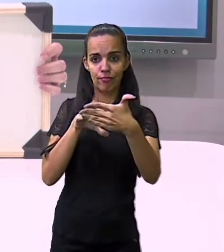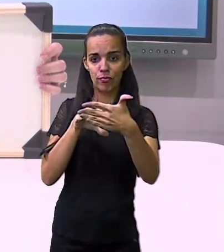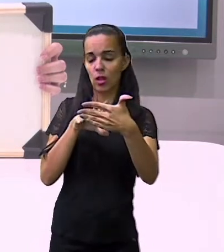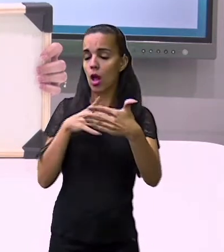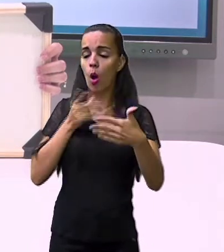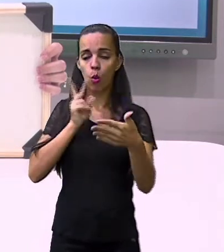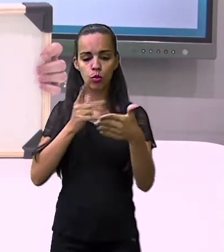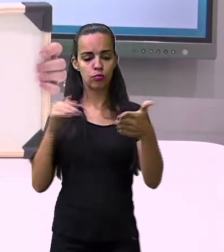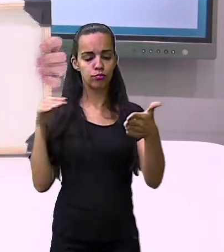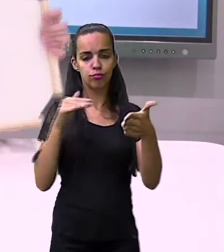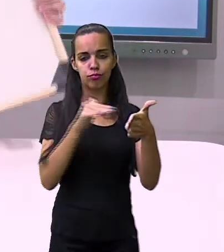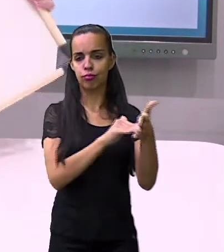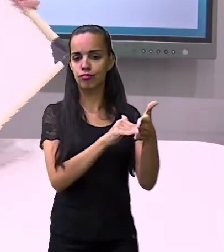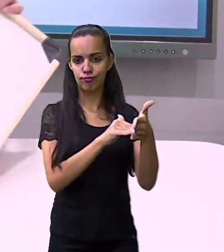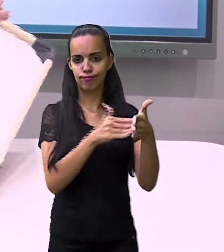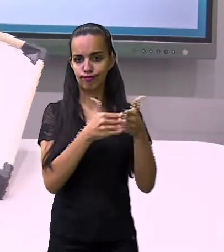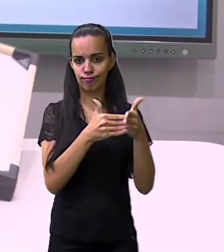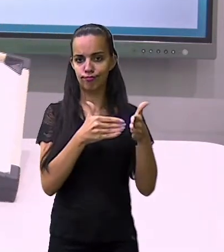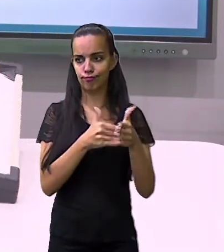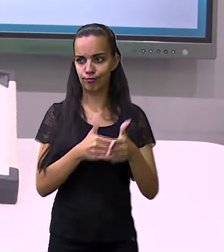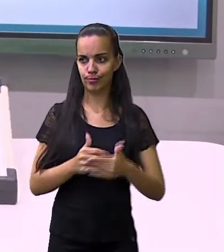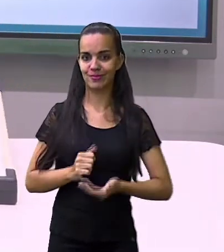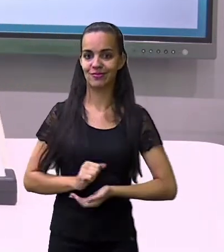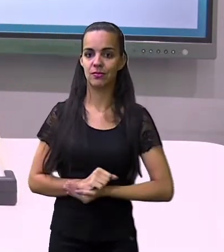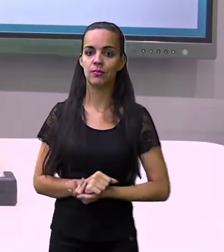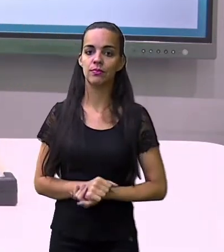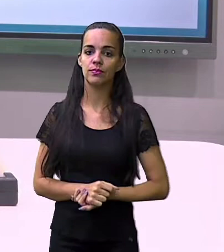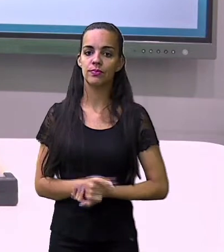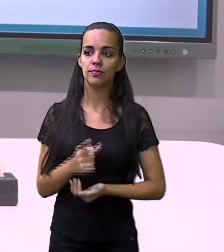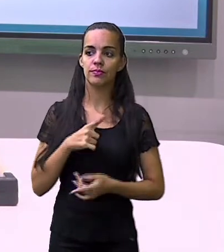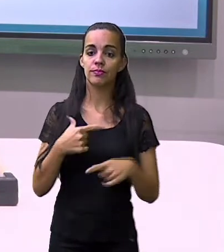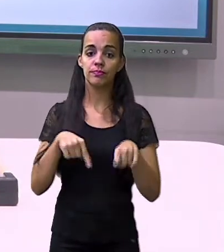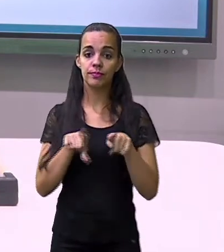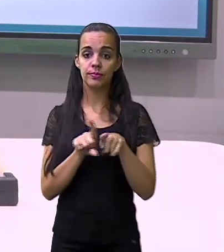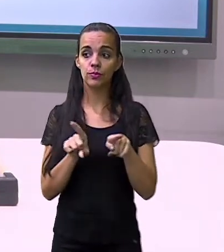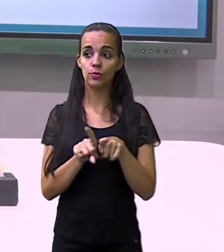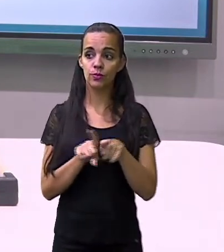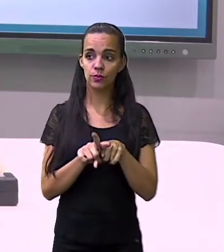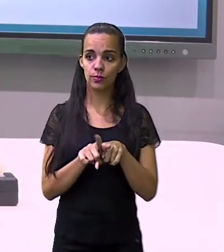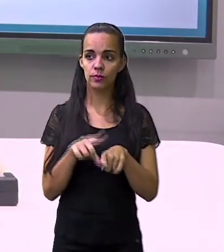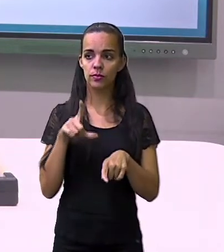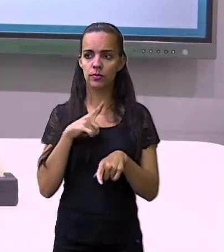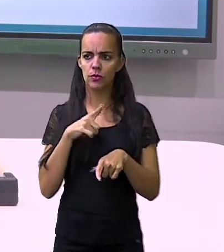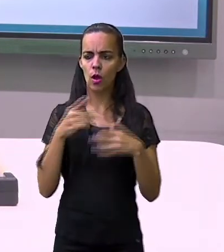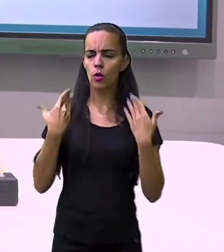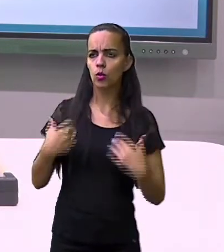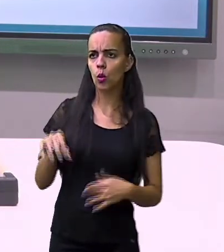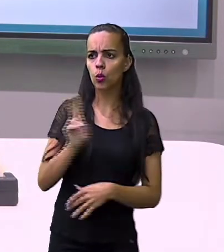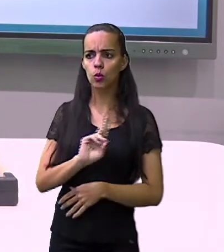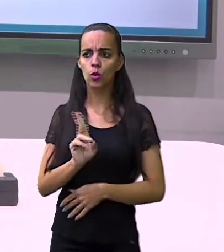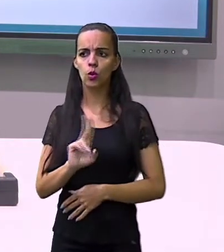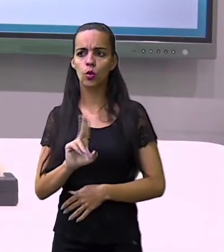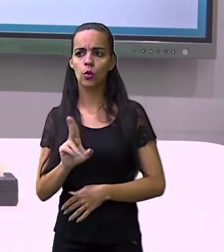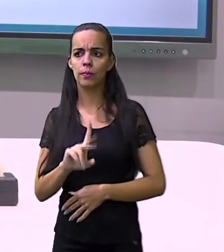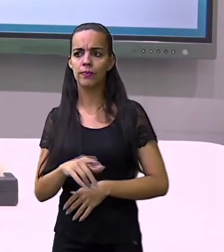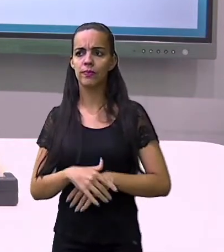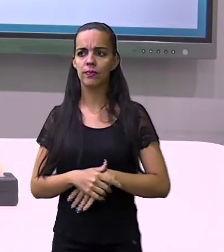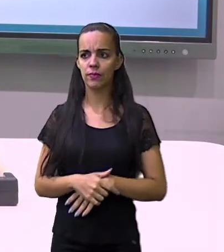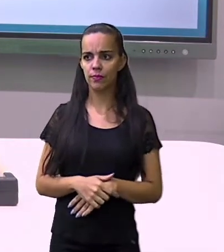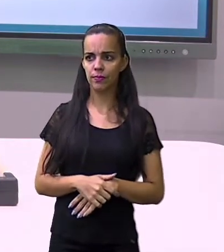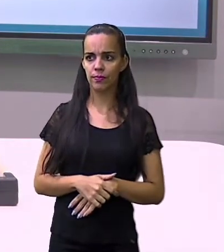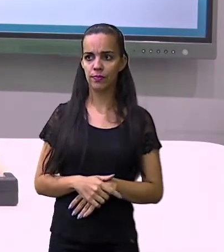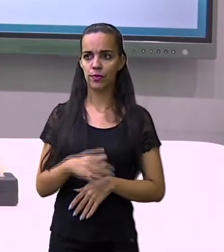a luz, tá? Aí nós temos também corpos que são chamados de